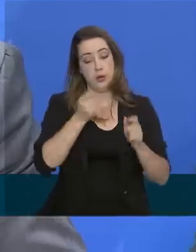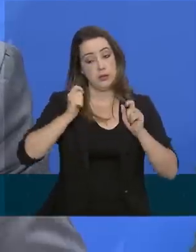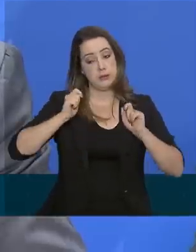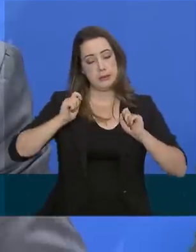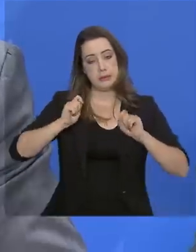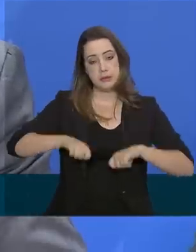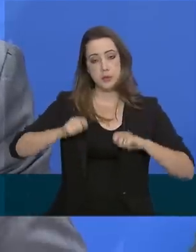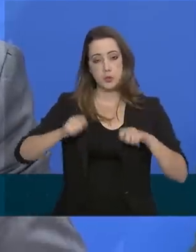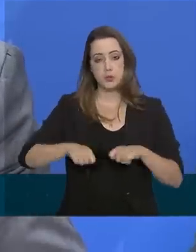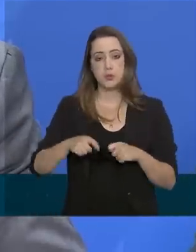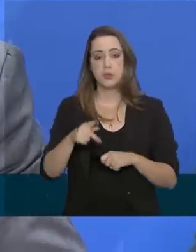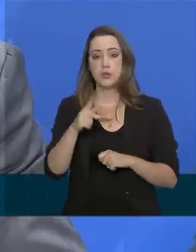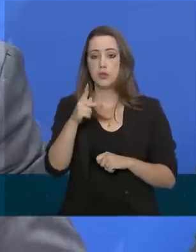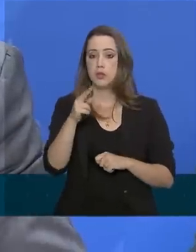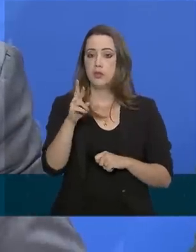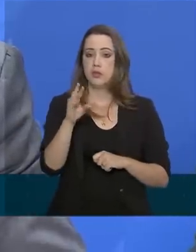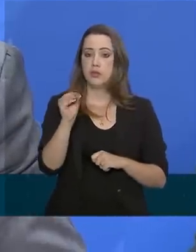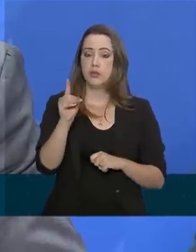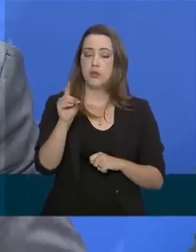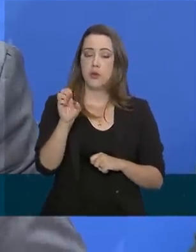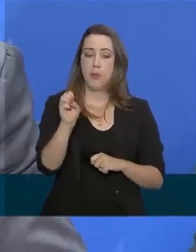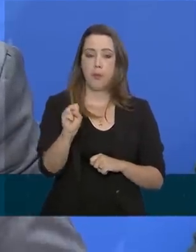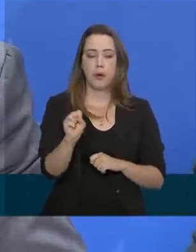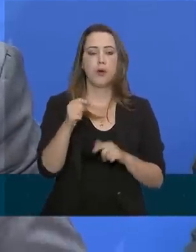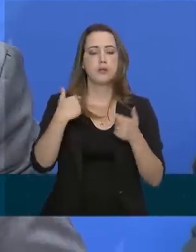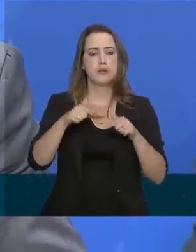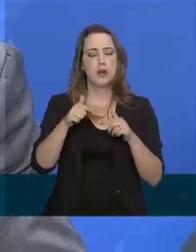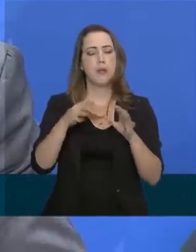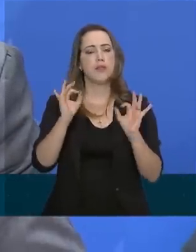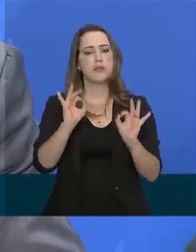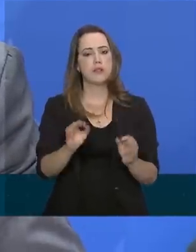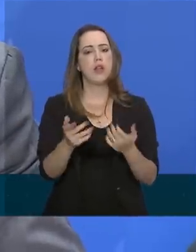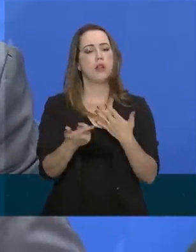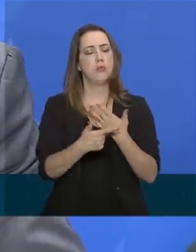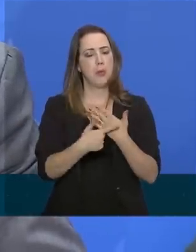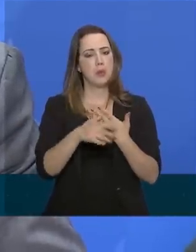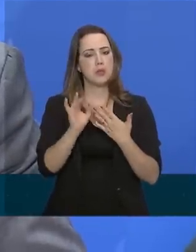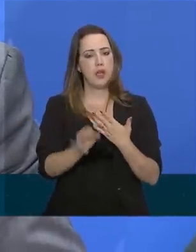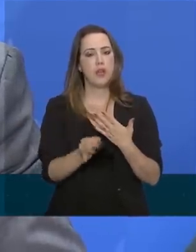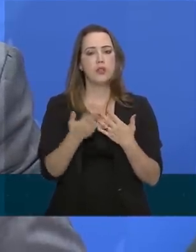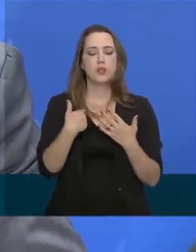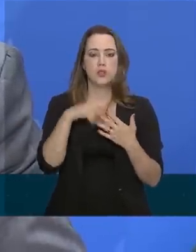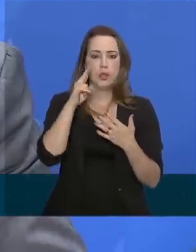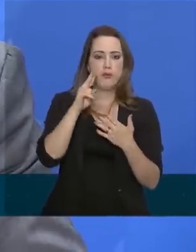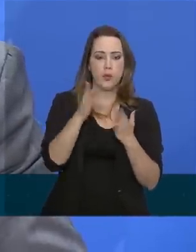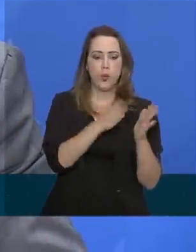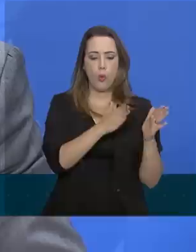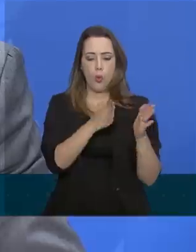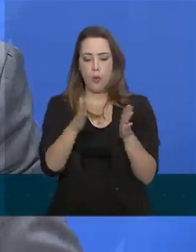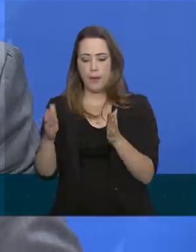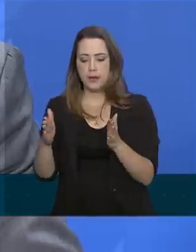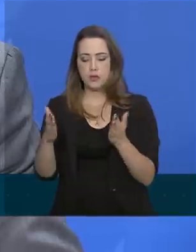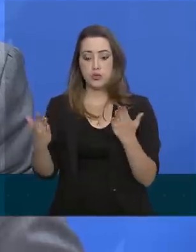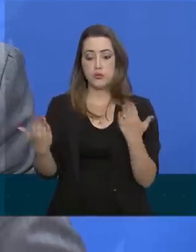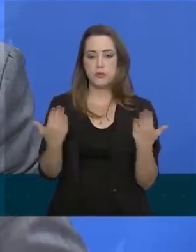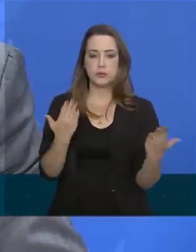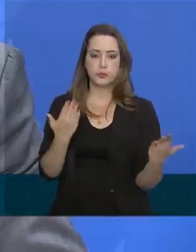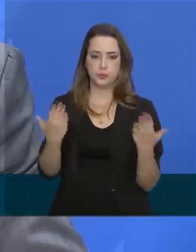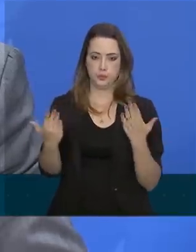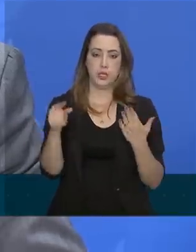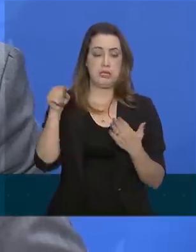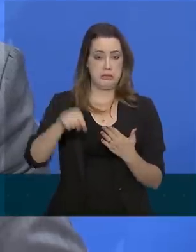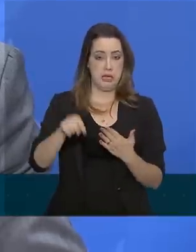vamos deixar que o próprio cumpra o seu papel que ele sim no momento adequado já fechou a janela de análise vai mensurar o